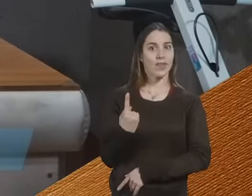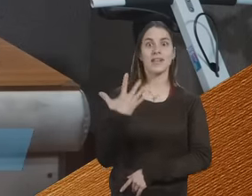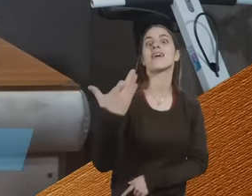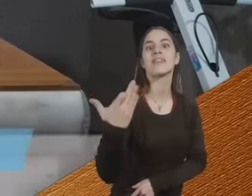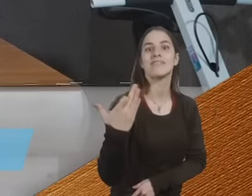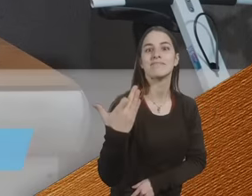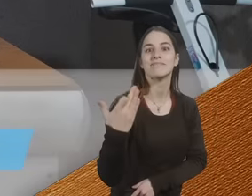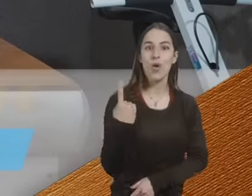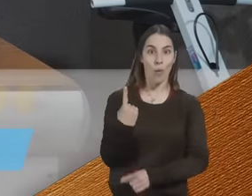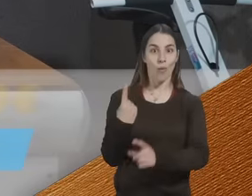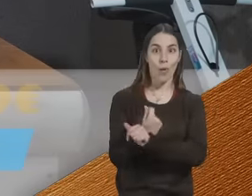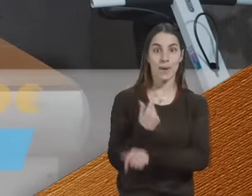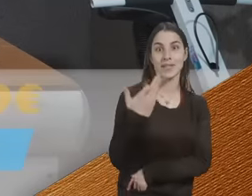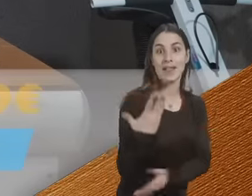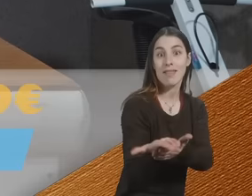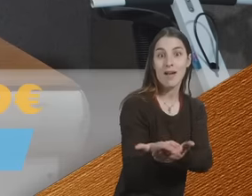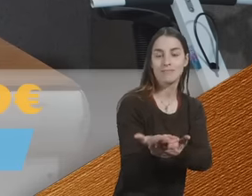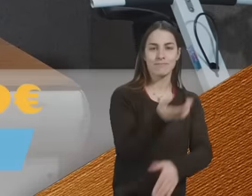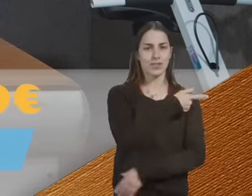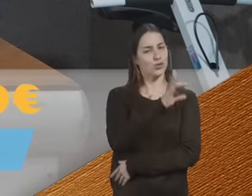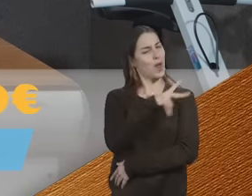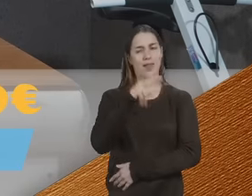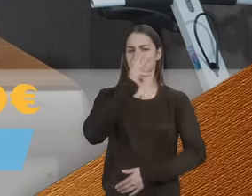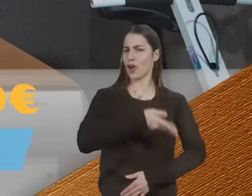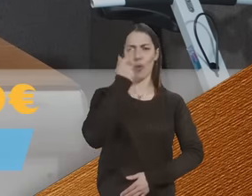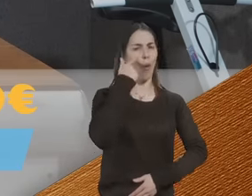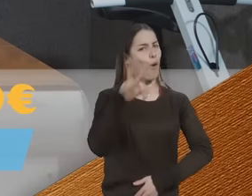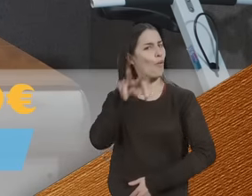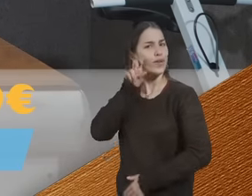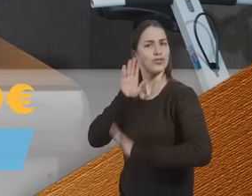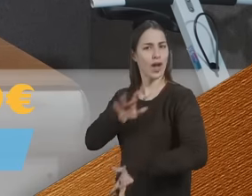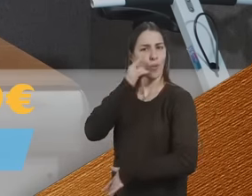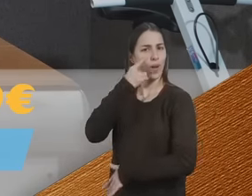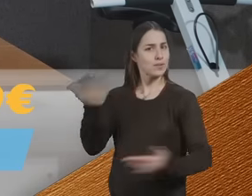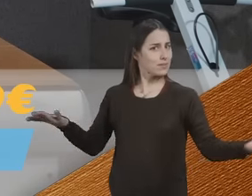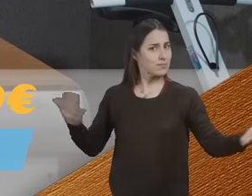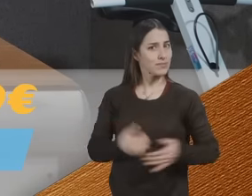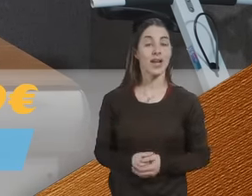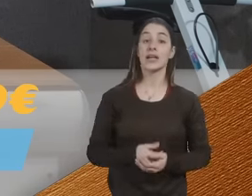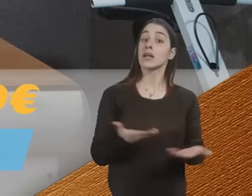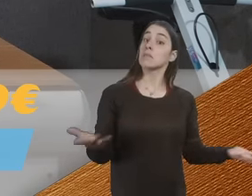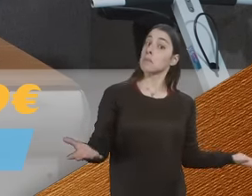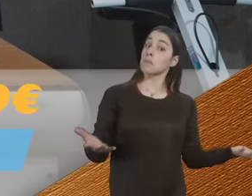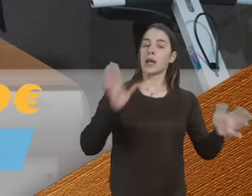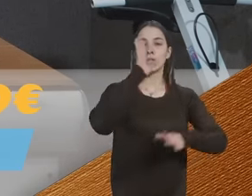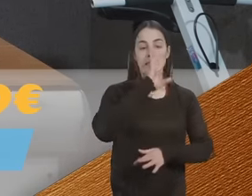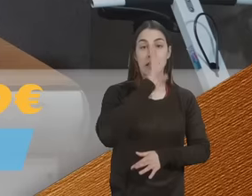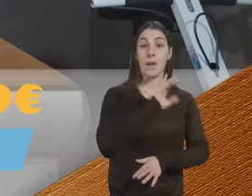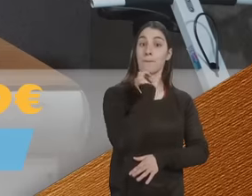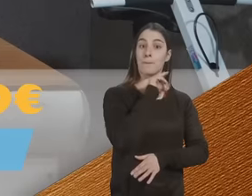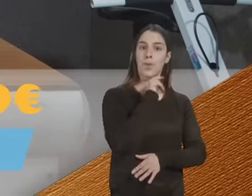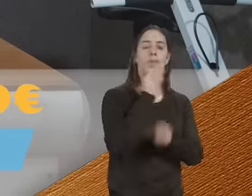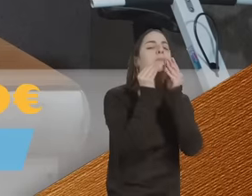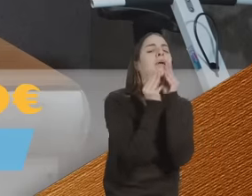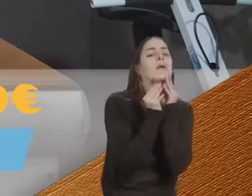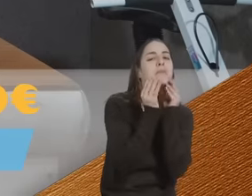1 e leva 7. Nós somos assim na Babigui e a Joana já nos conhece. Os ouvintes da nossa manhã já nos conhecem. E para poderem